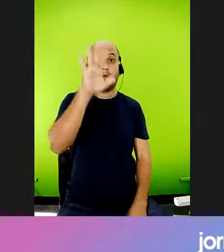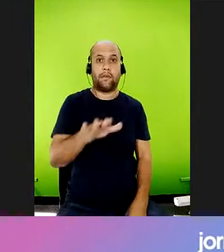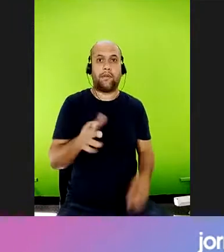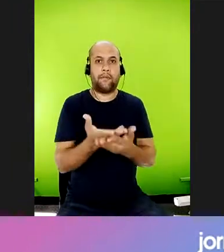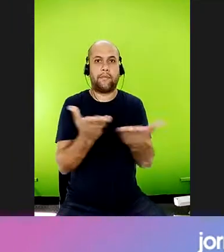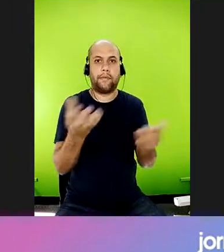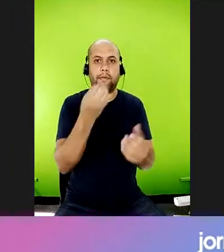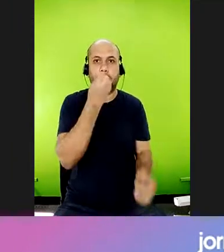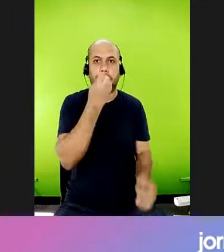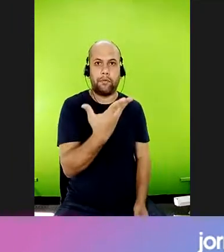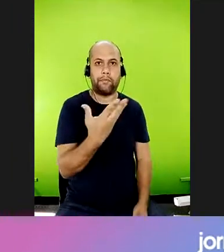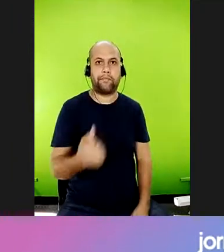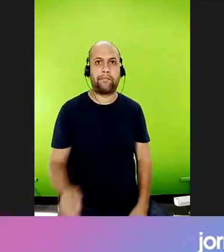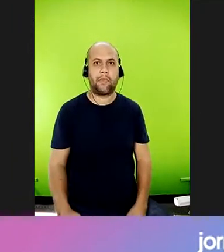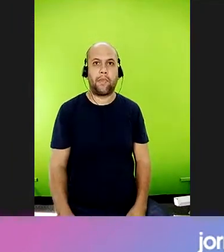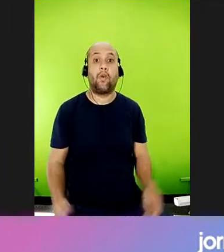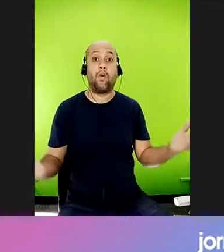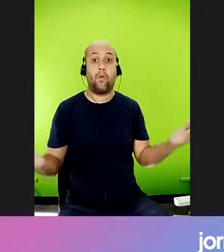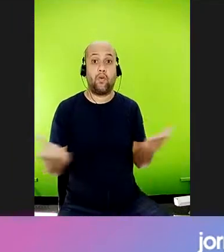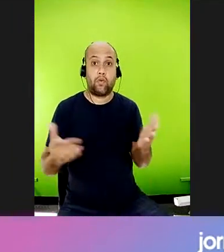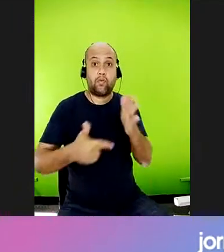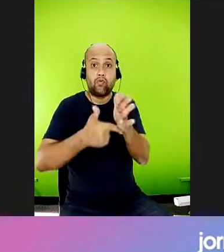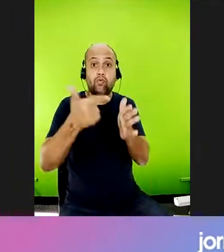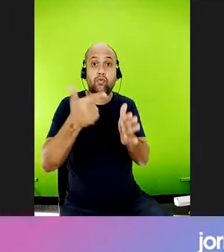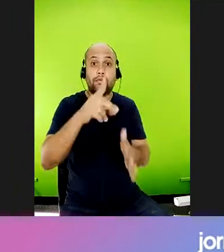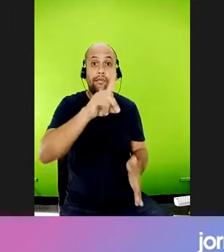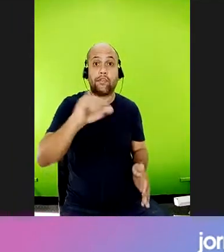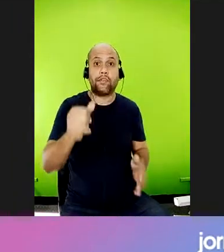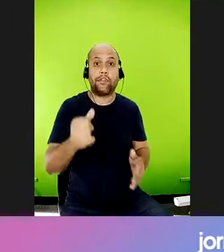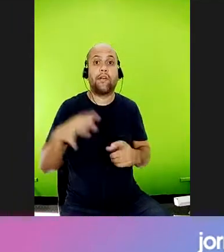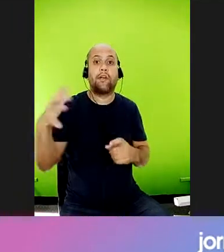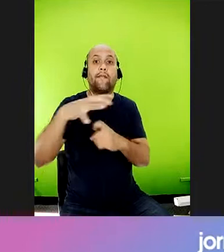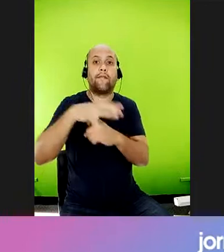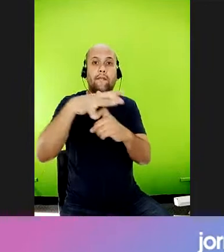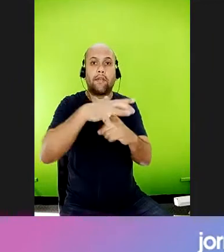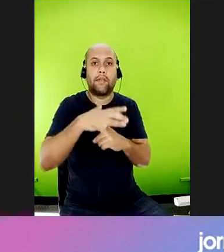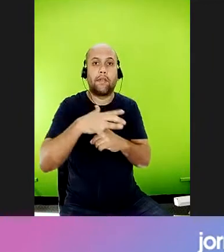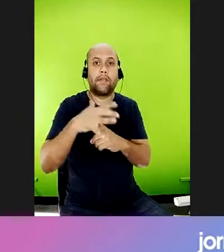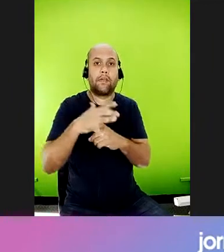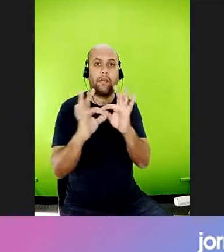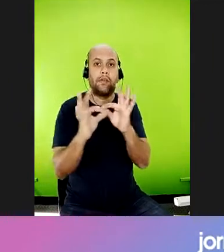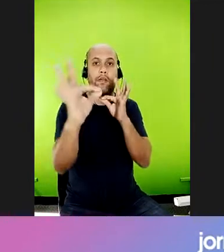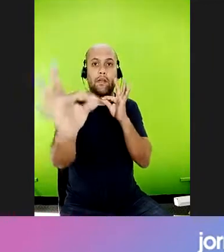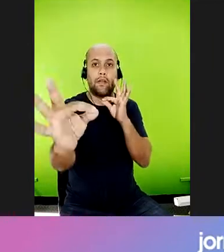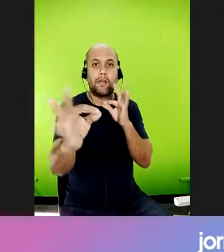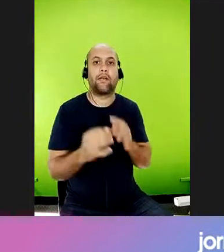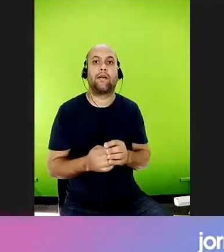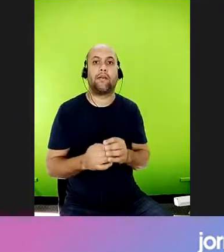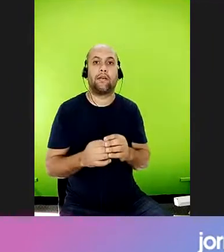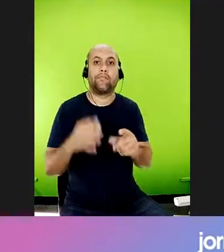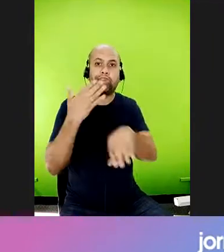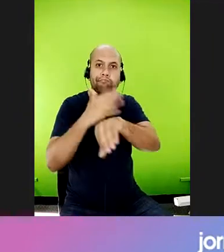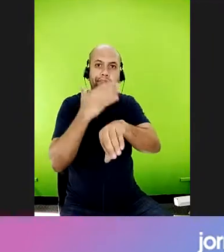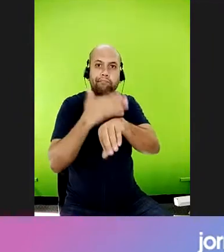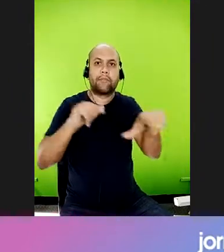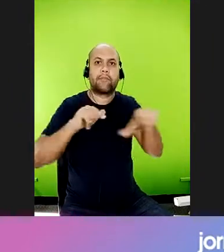bem estamos hoje aqui nosso segundo dia da nossa feira virtual de casa de empregos estão muito feliz aqui está o nosso